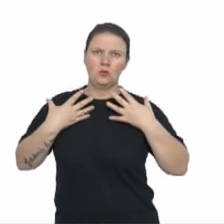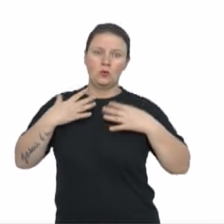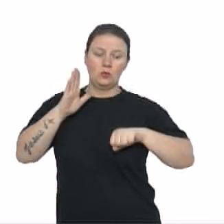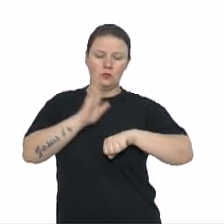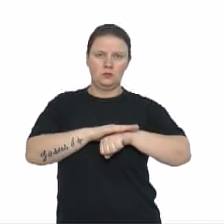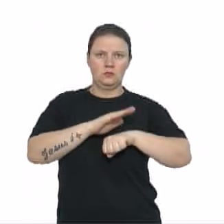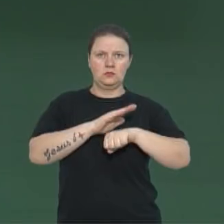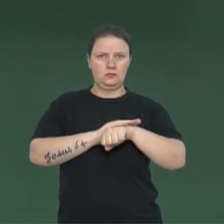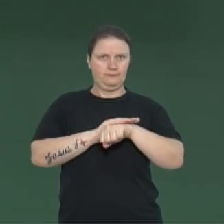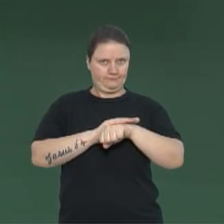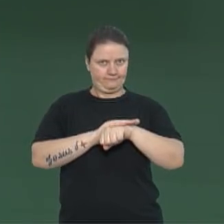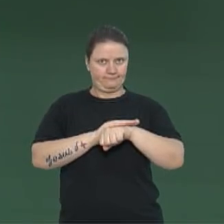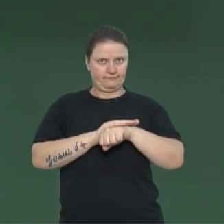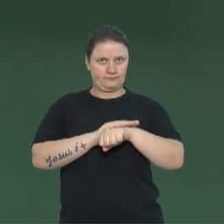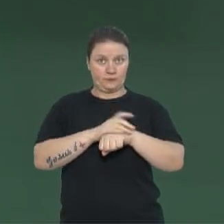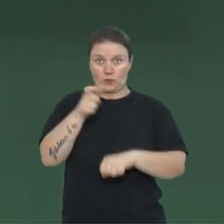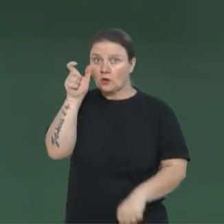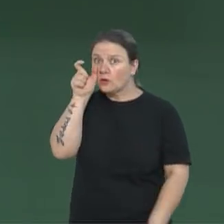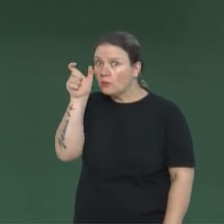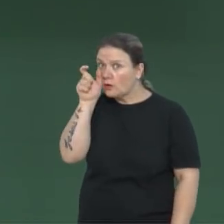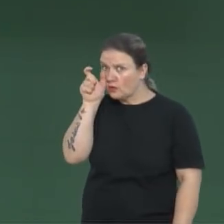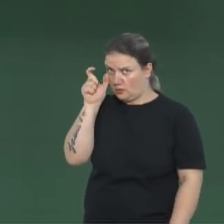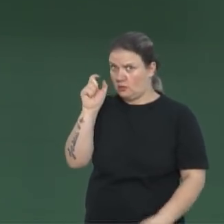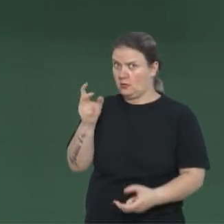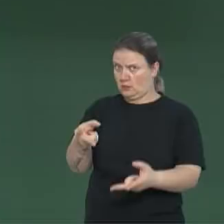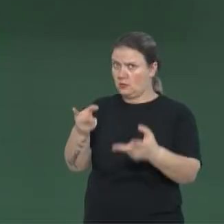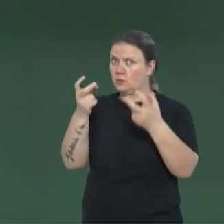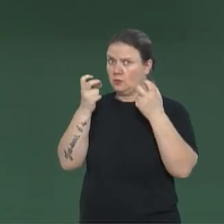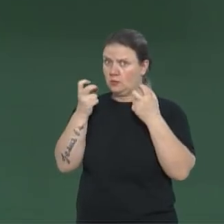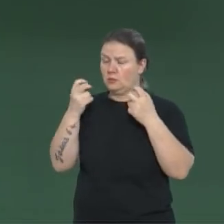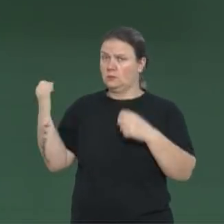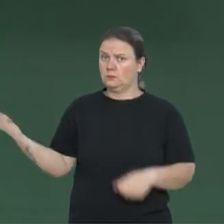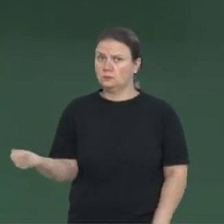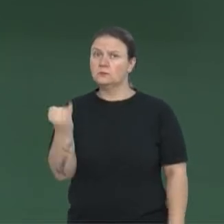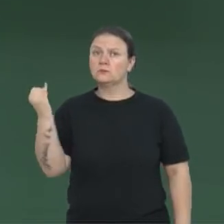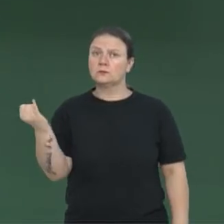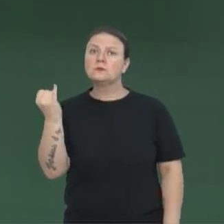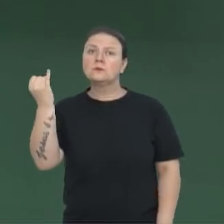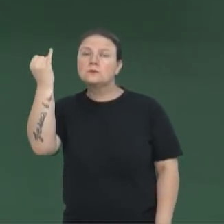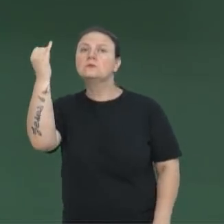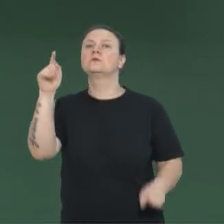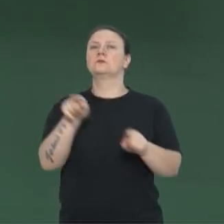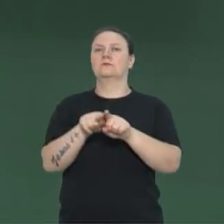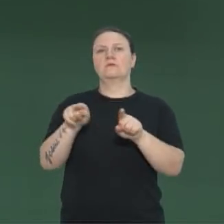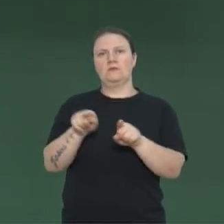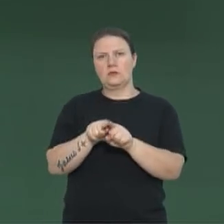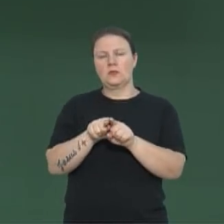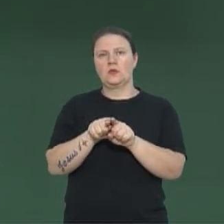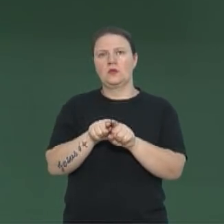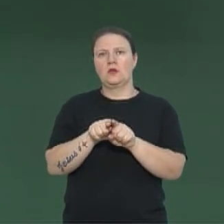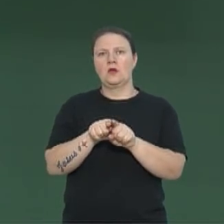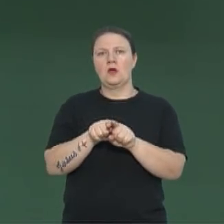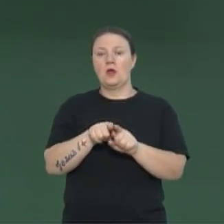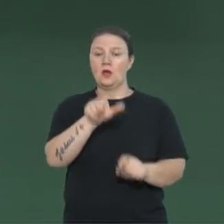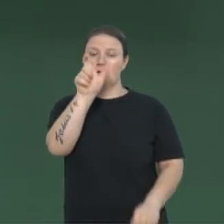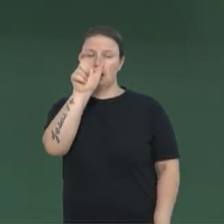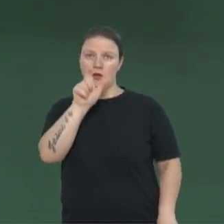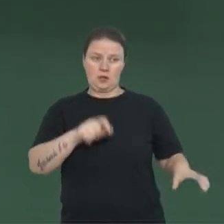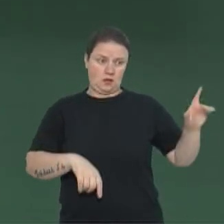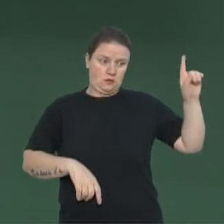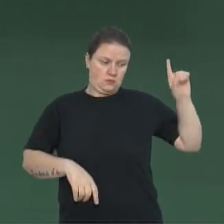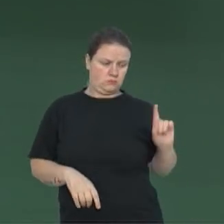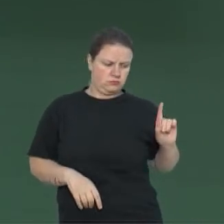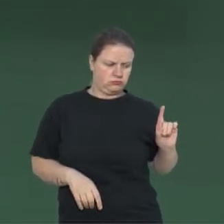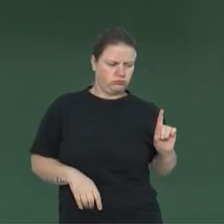ação. Vejam só, é bem importante que quando o artista vai entrar